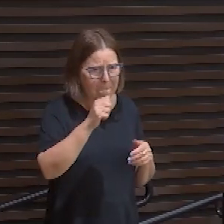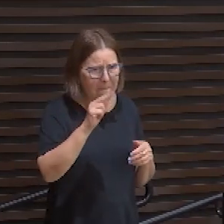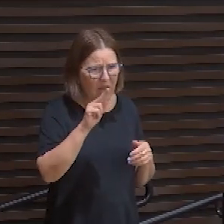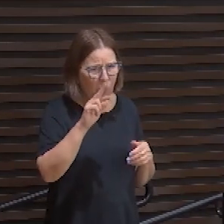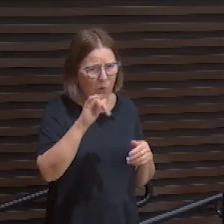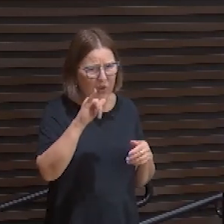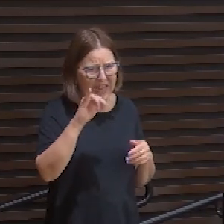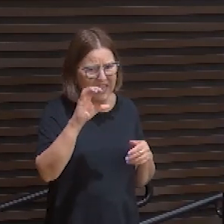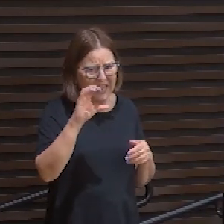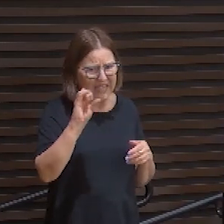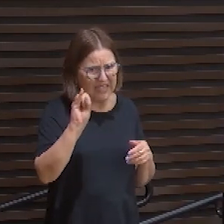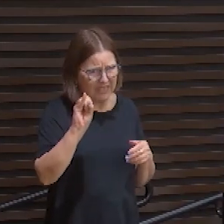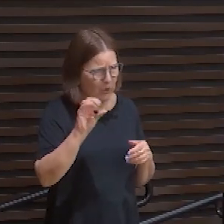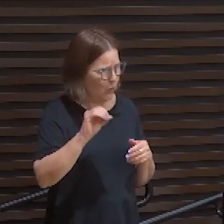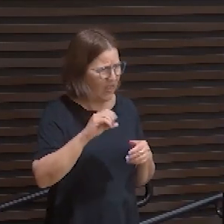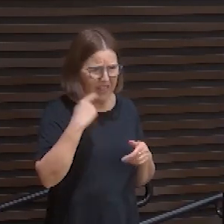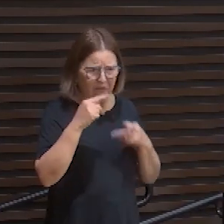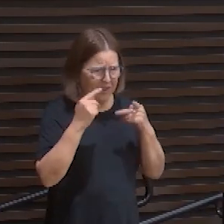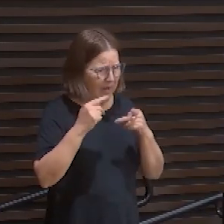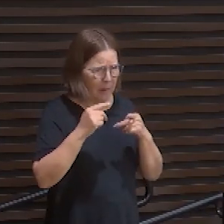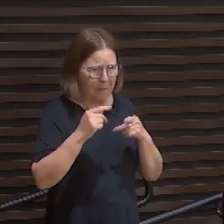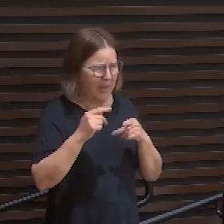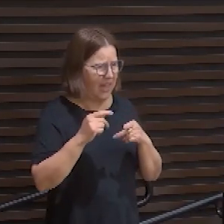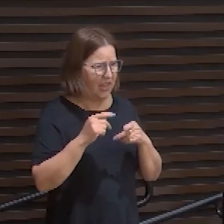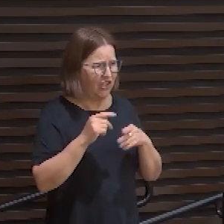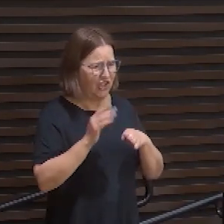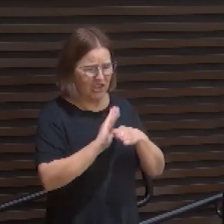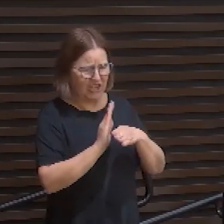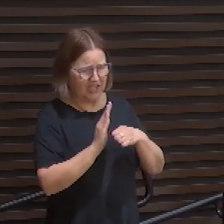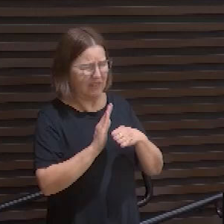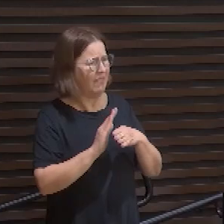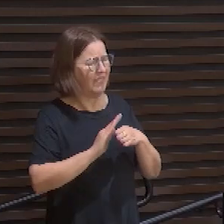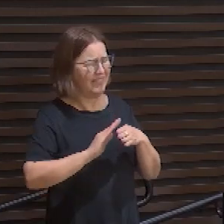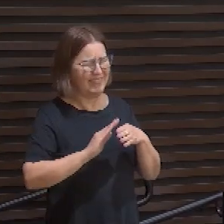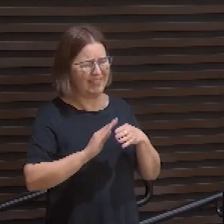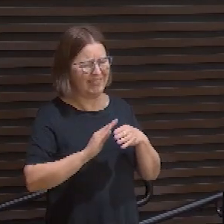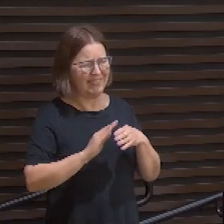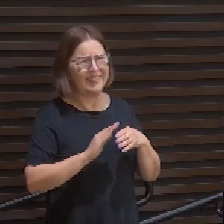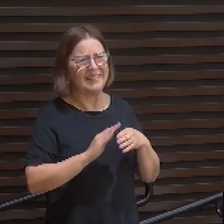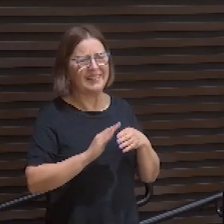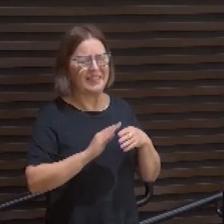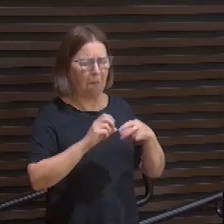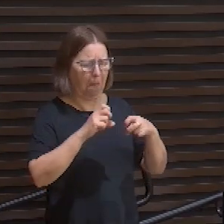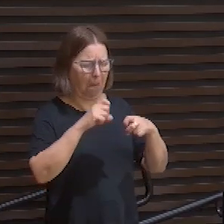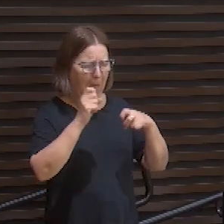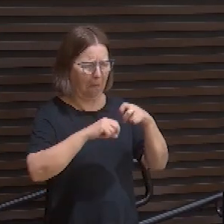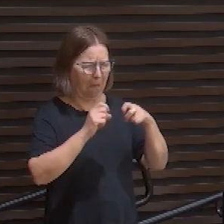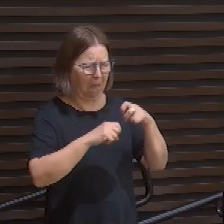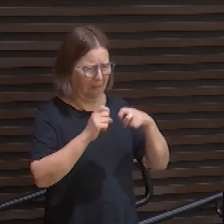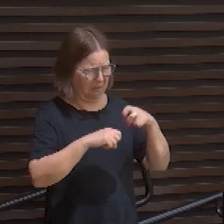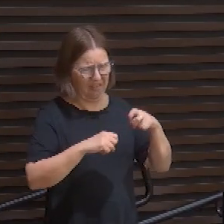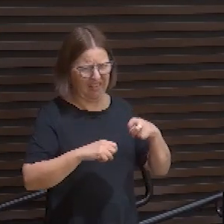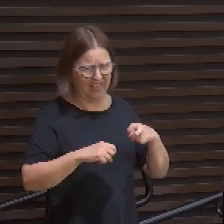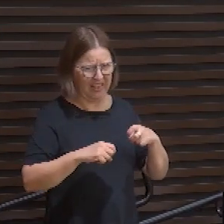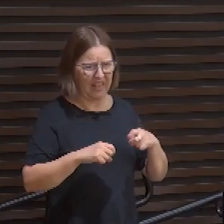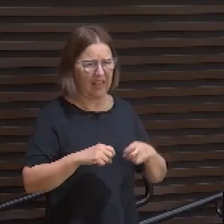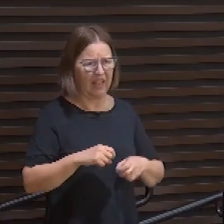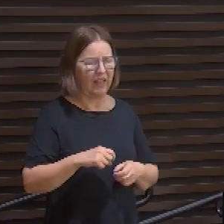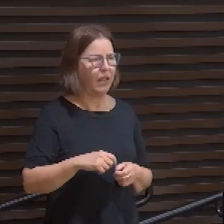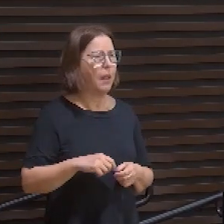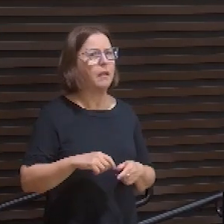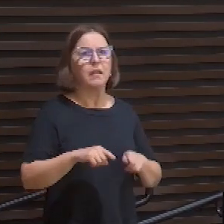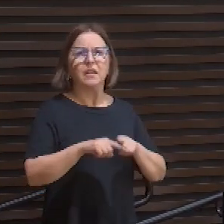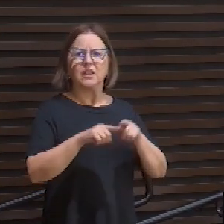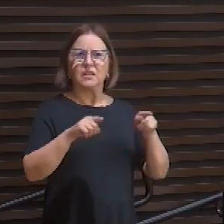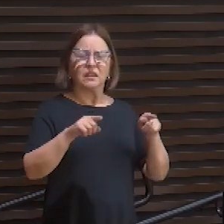do templo, rasgue tudo para poder nós sermos livres e podermos dançar